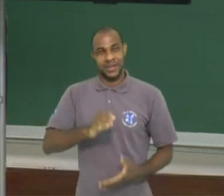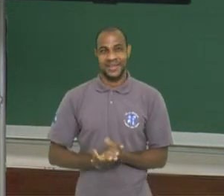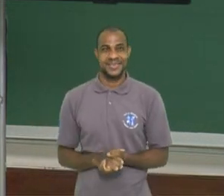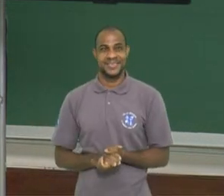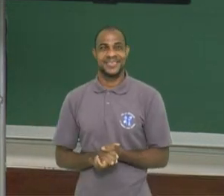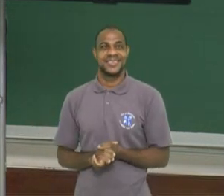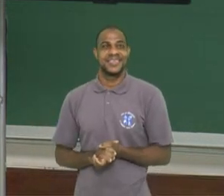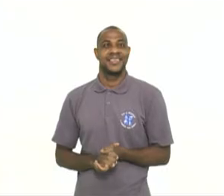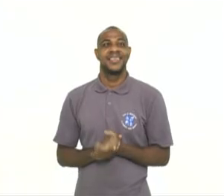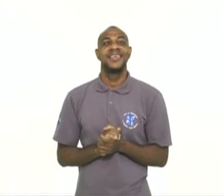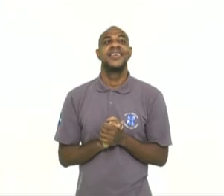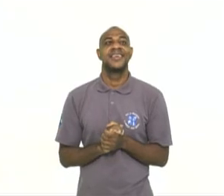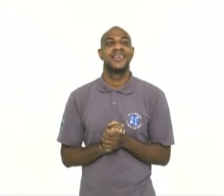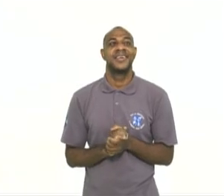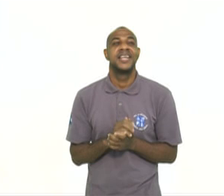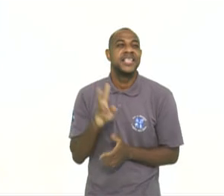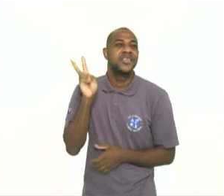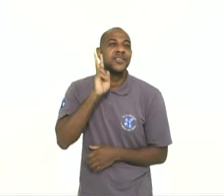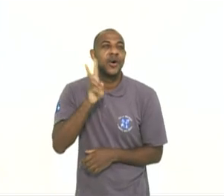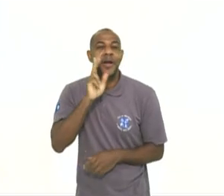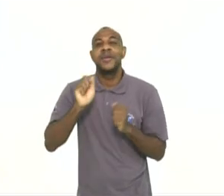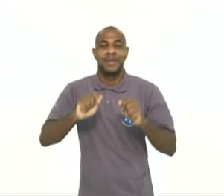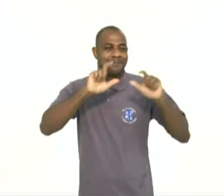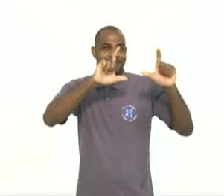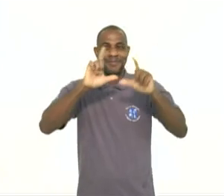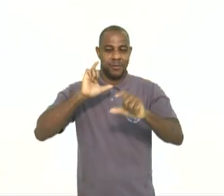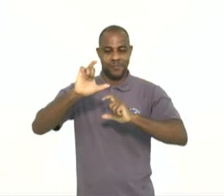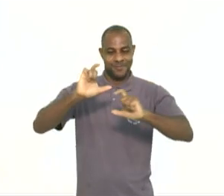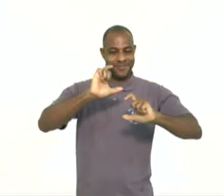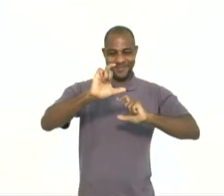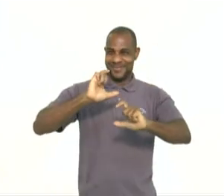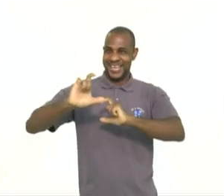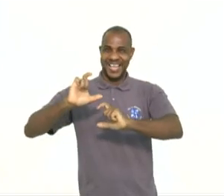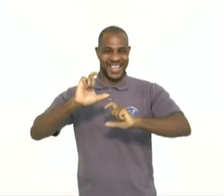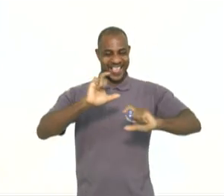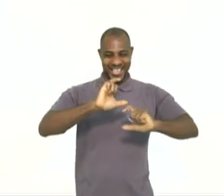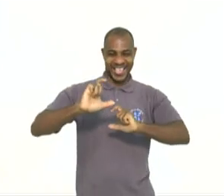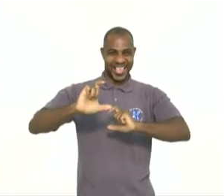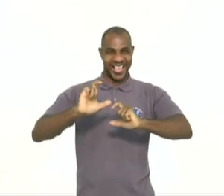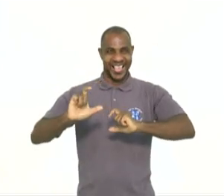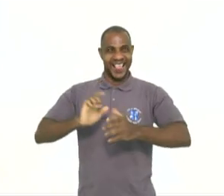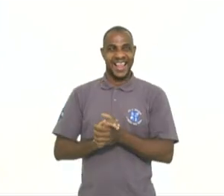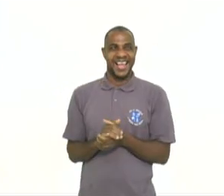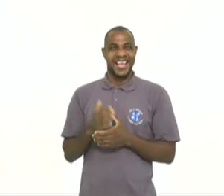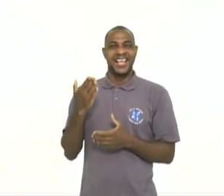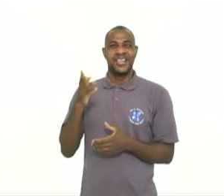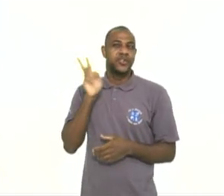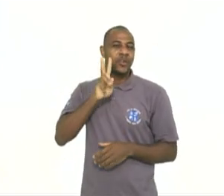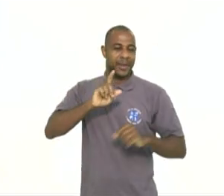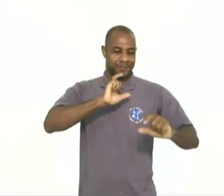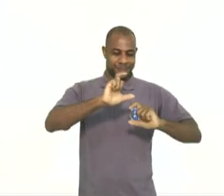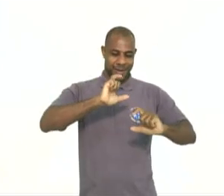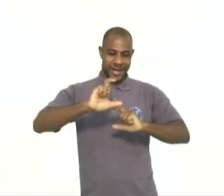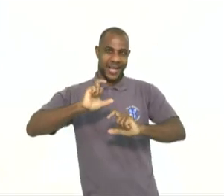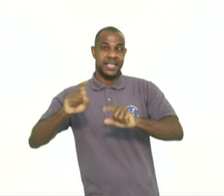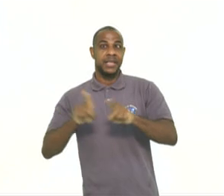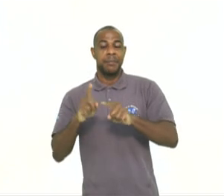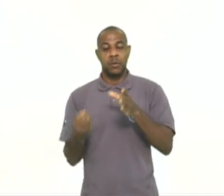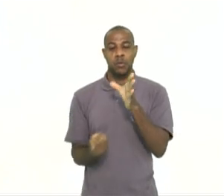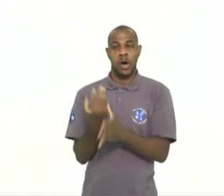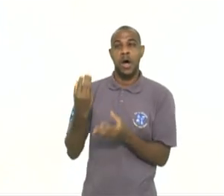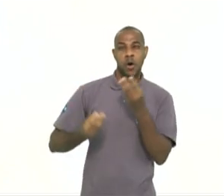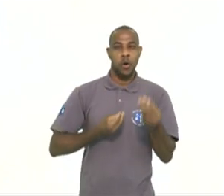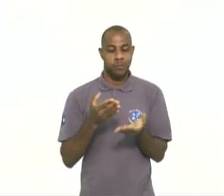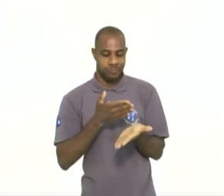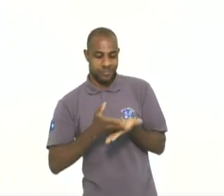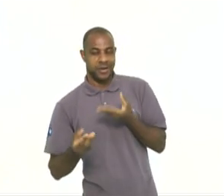querido da professora Olha só história em quadrinhos gente lembra que a gente viu na aula passada em quadrinhos e sua origem